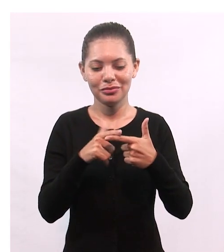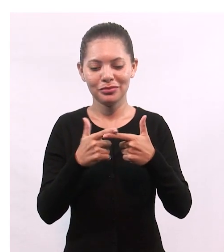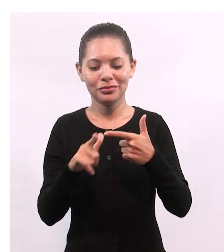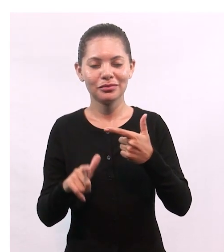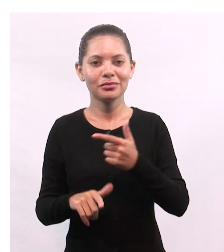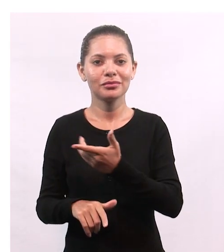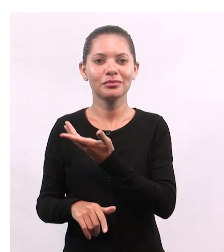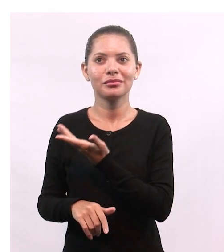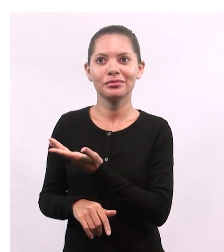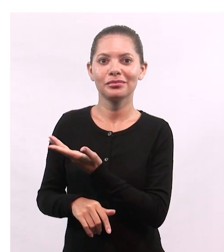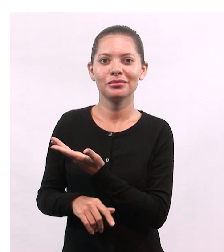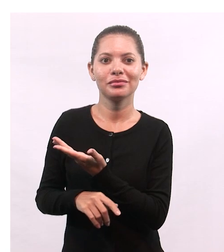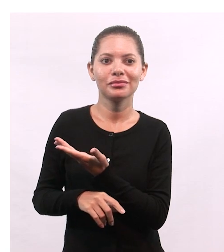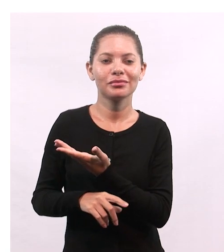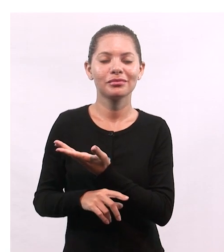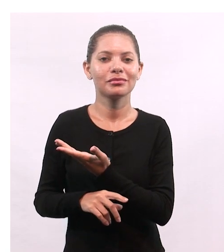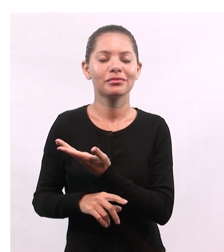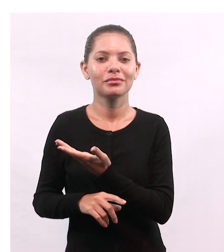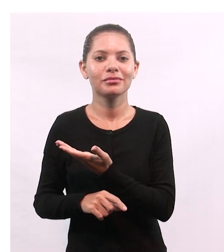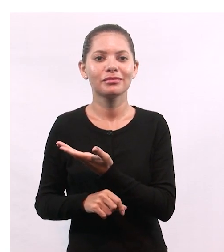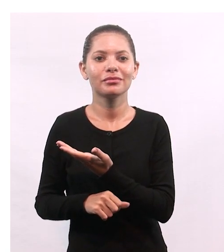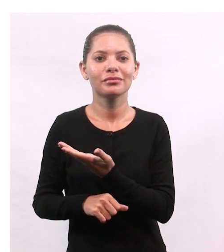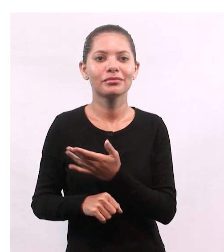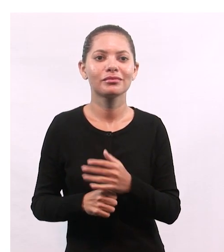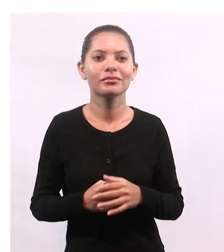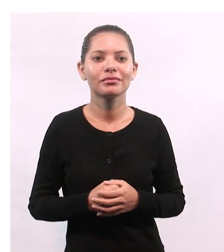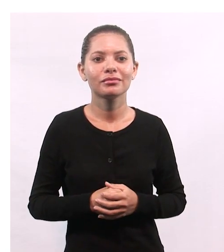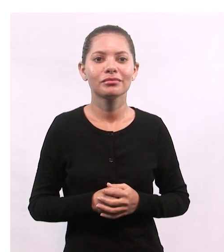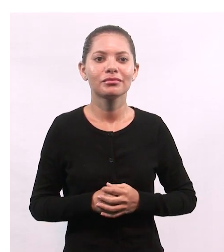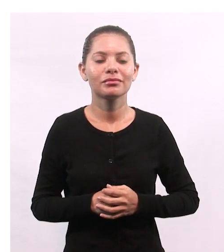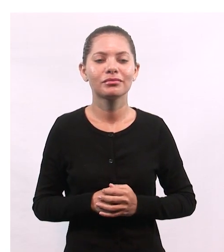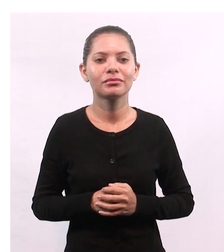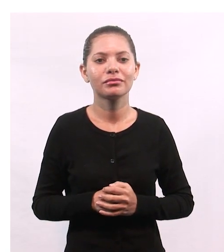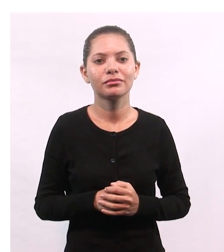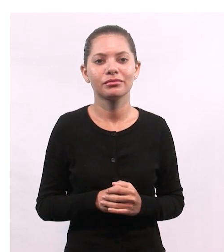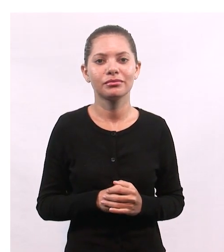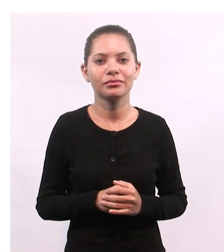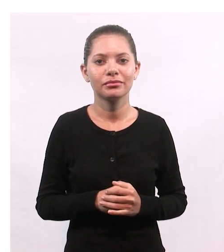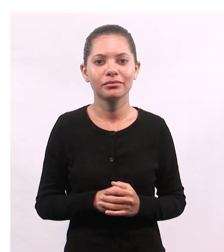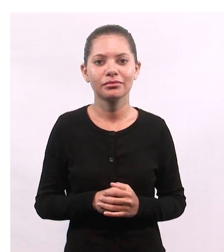Teorema de Pitágoras.